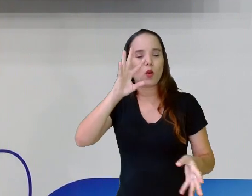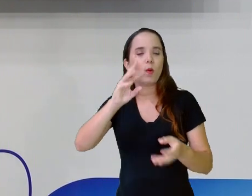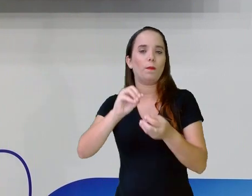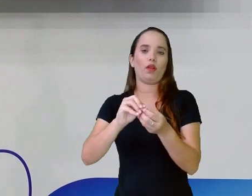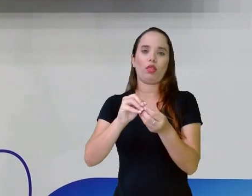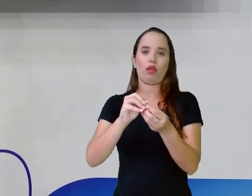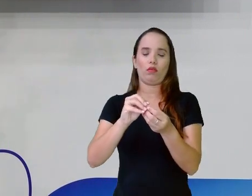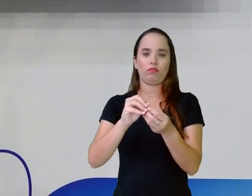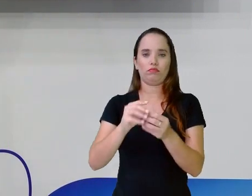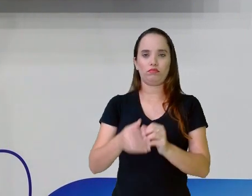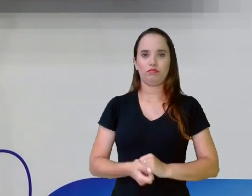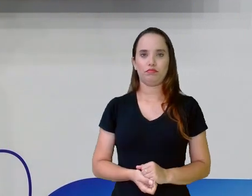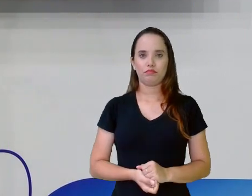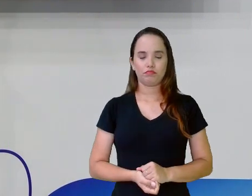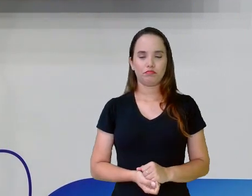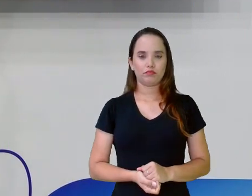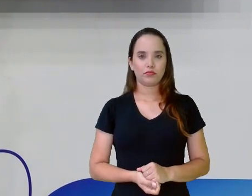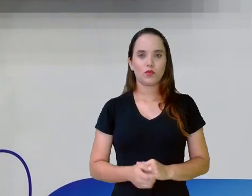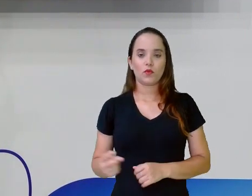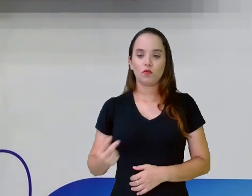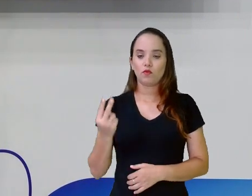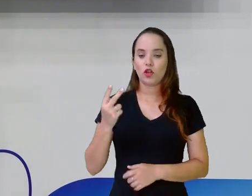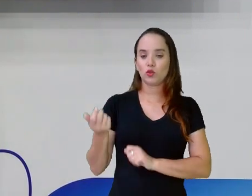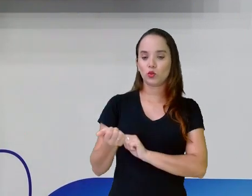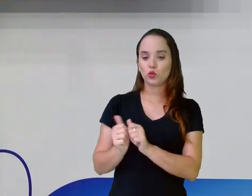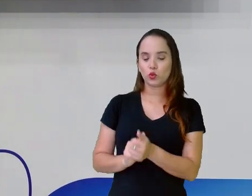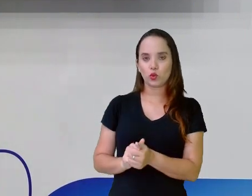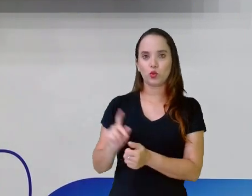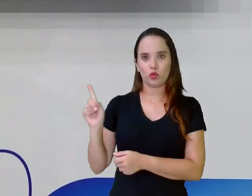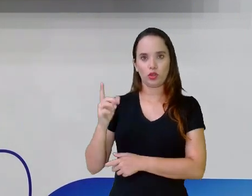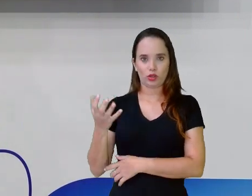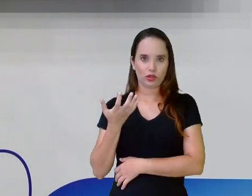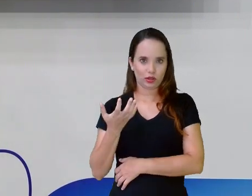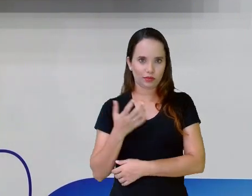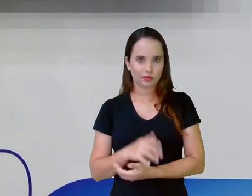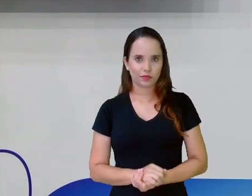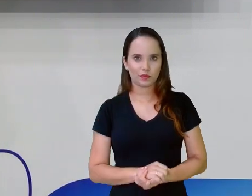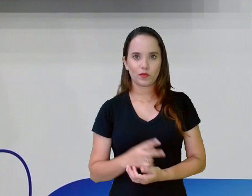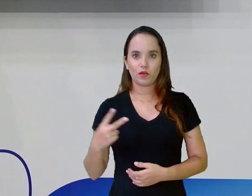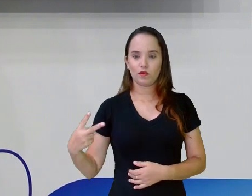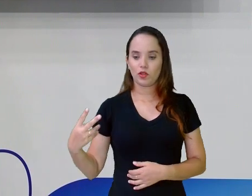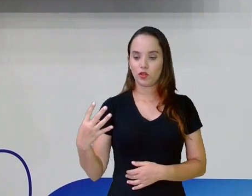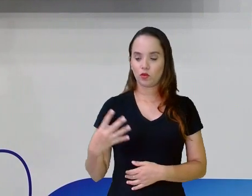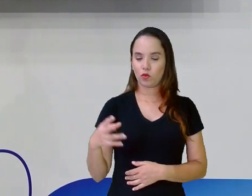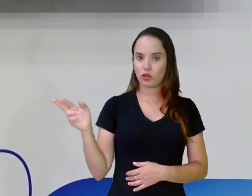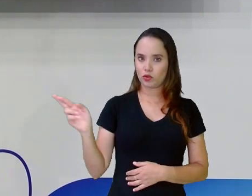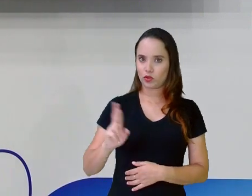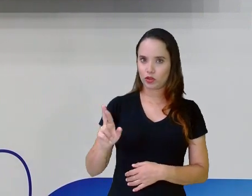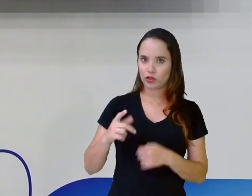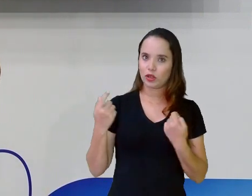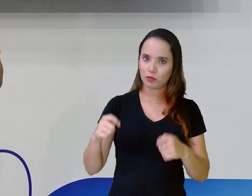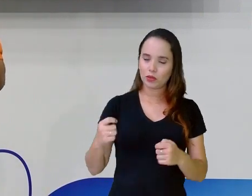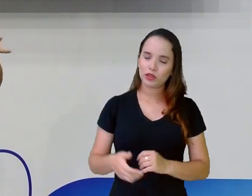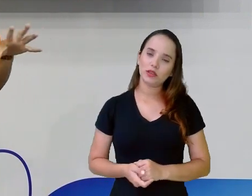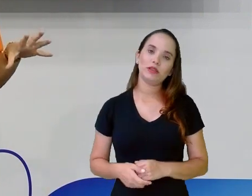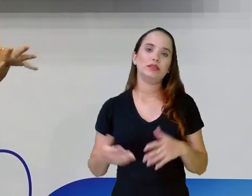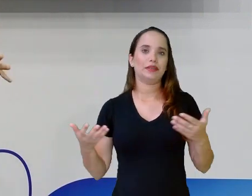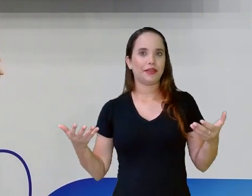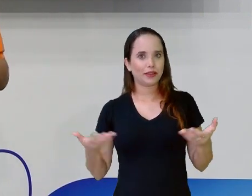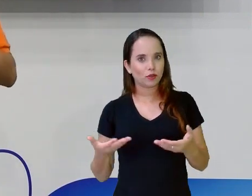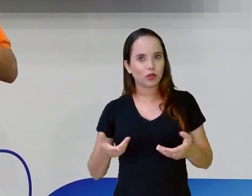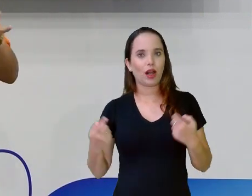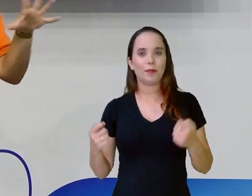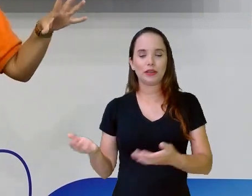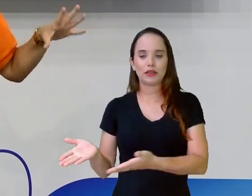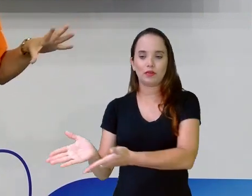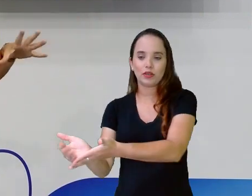o valor do jogo que Luana quer. R$24 ela precisa. Aí vai ter que fazer uma cotinha,